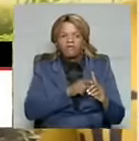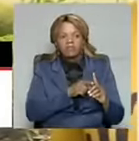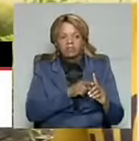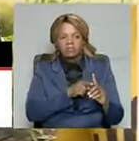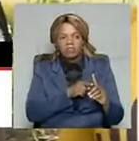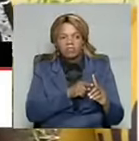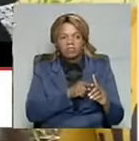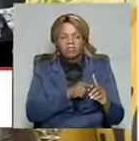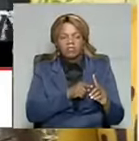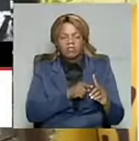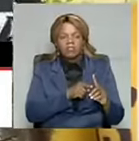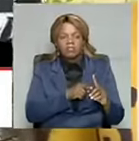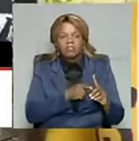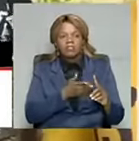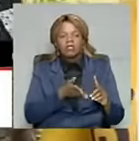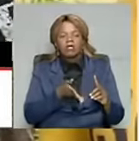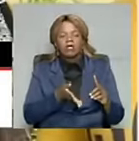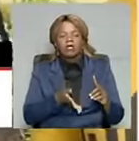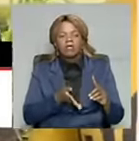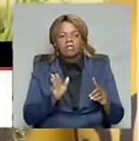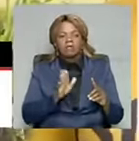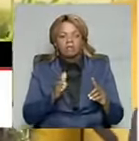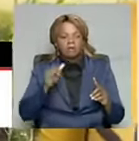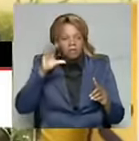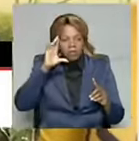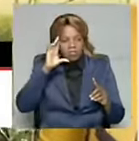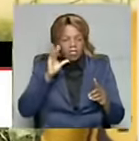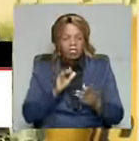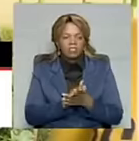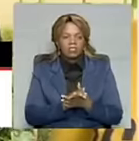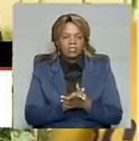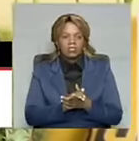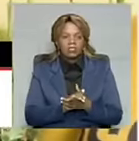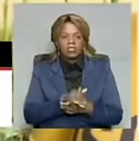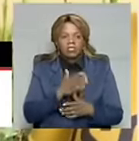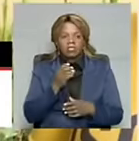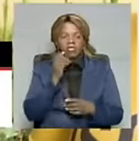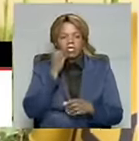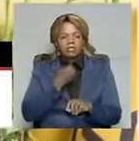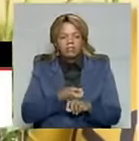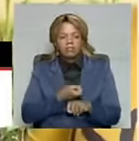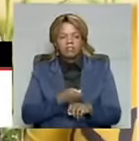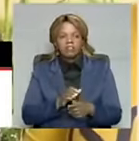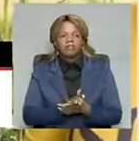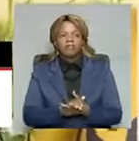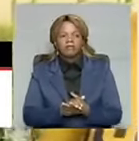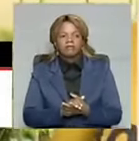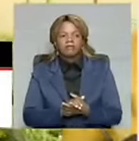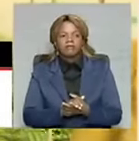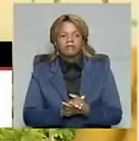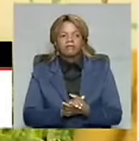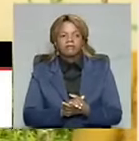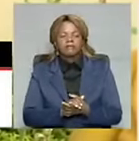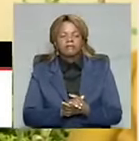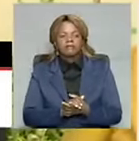Justino Handanga, Luciana Handanga. Muito boa tarde. Um dia bastante difícil este. Muito